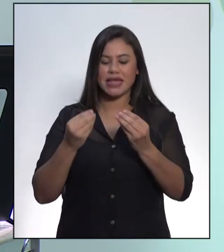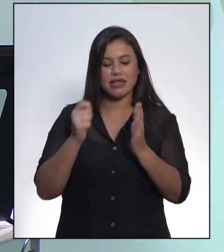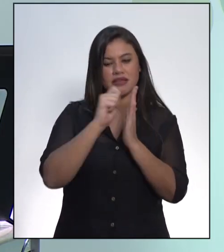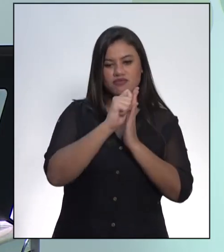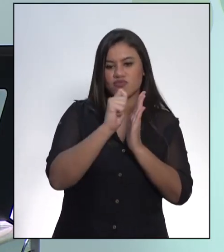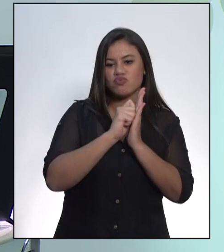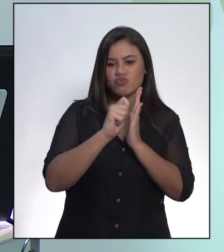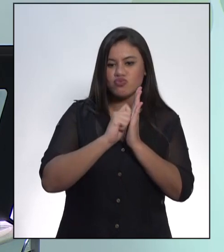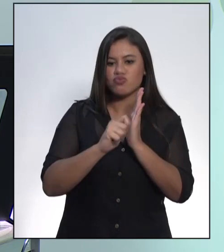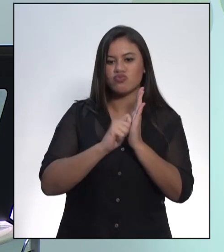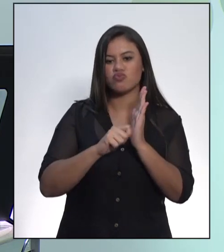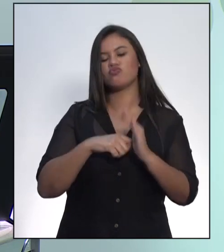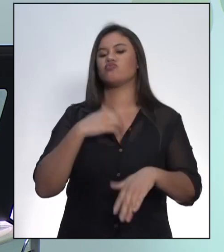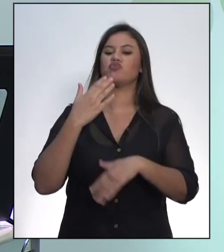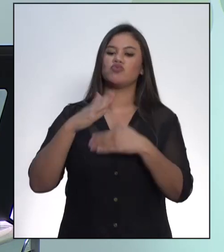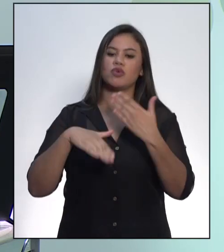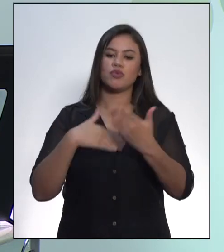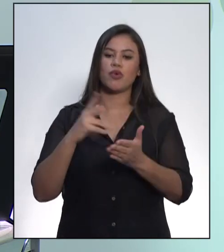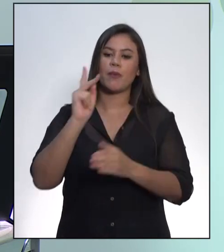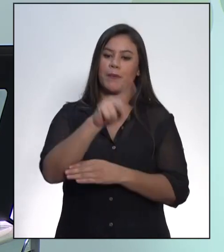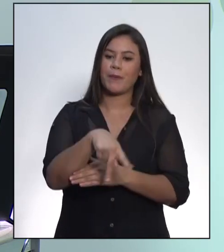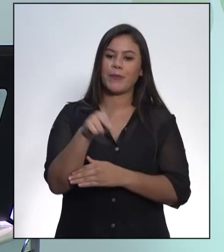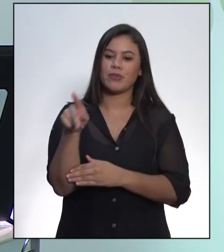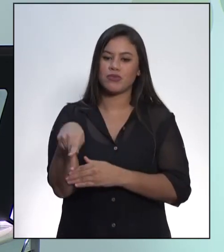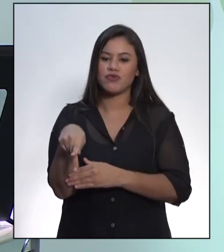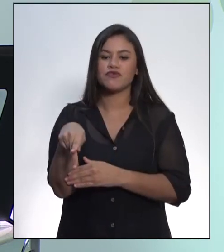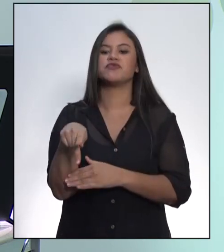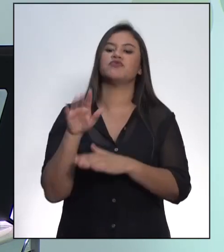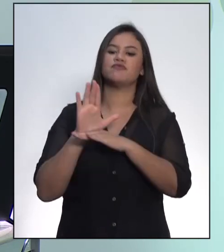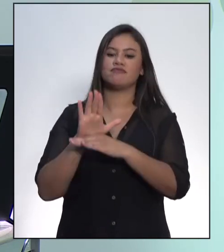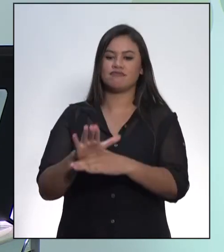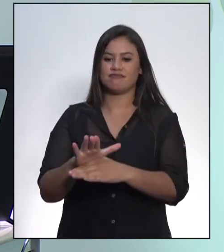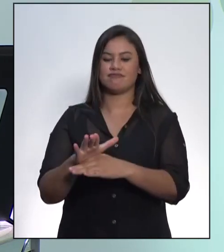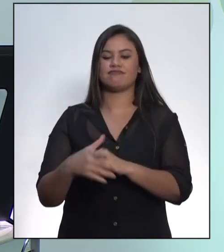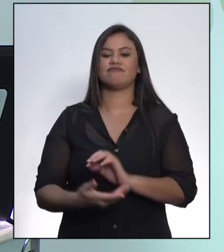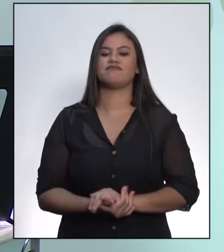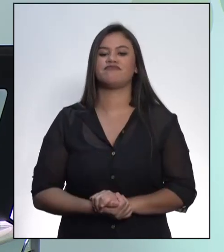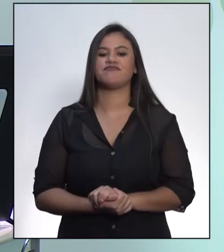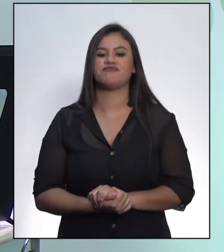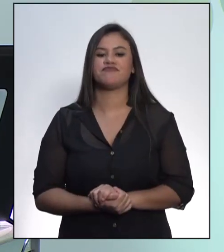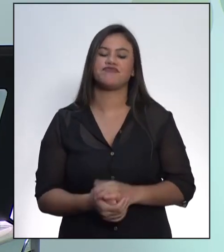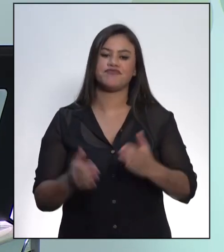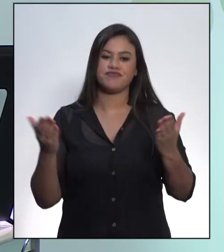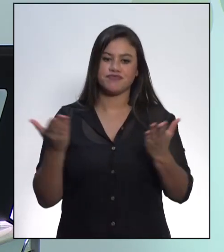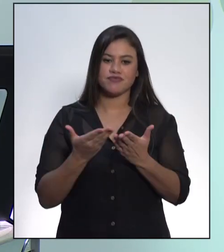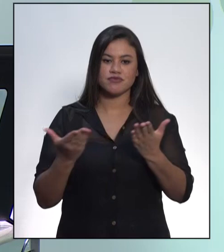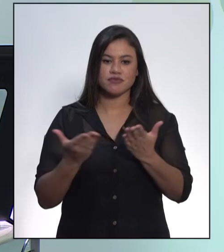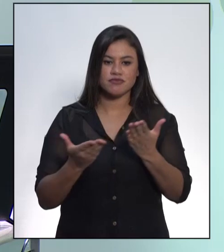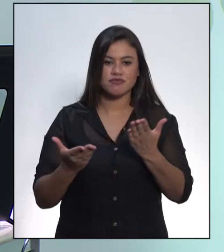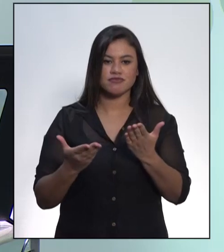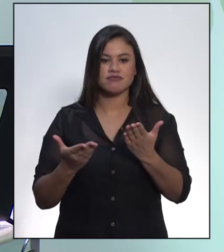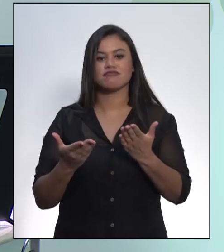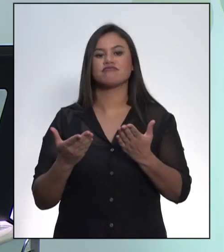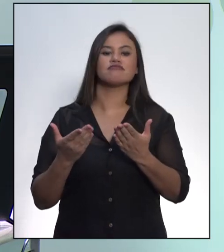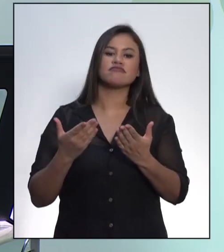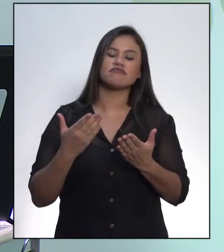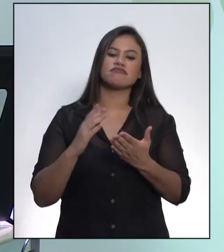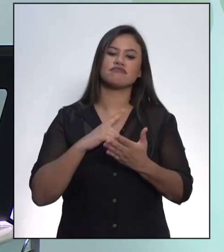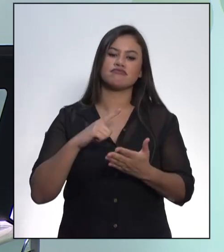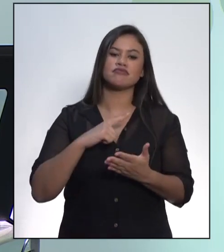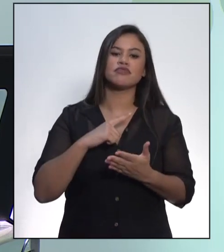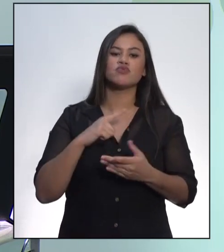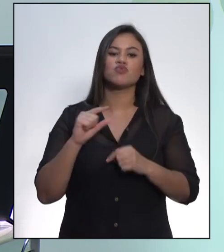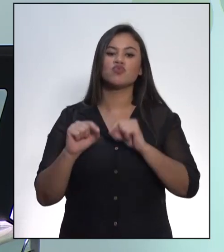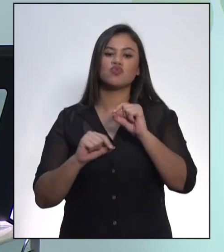caderno, que posteriormente o professor de vocês vai informar até melhor. Algumas questões que nós vamos identificar durante essa